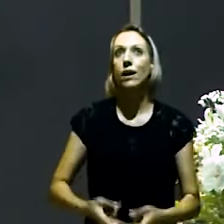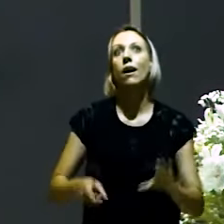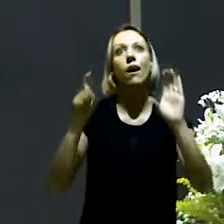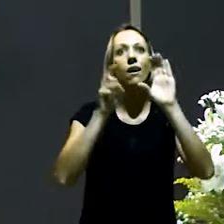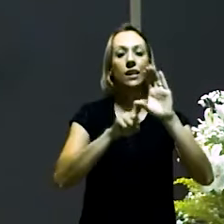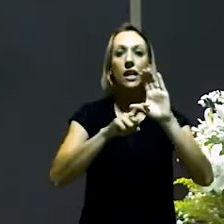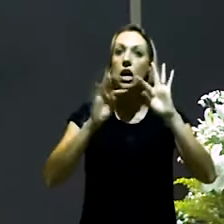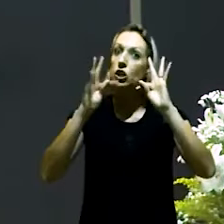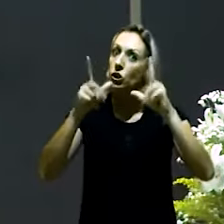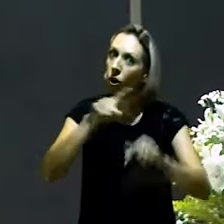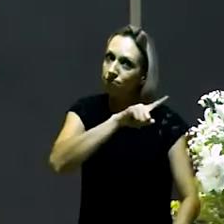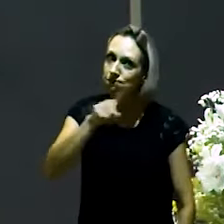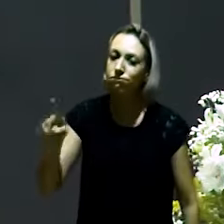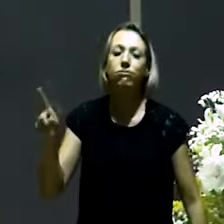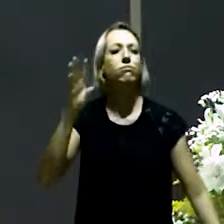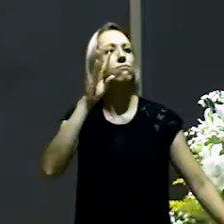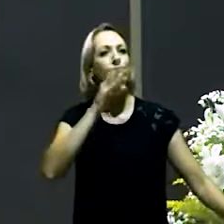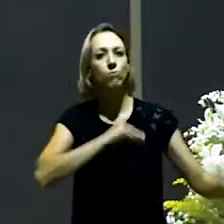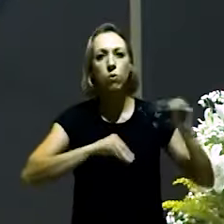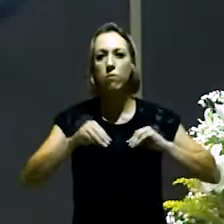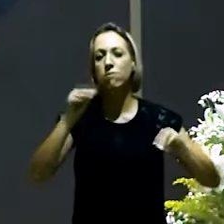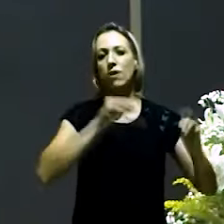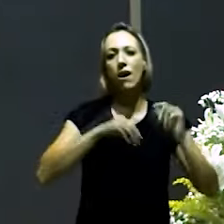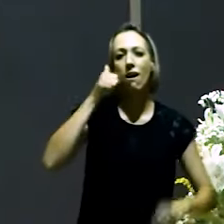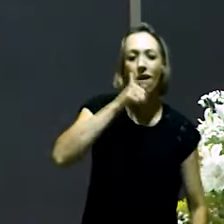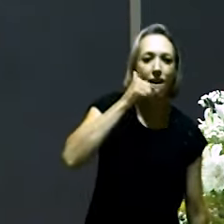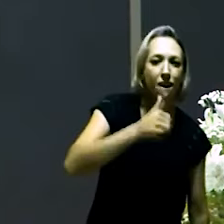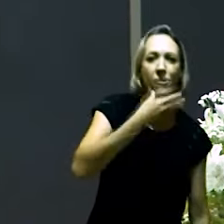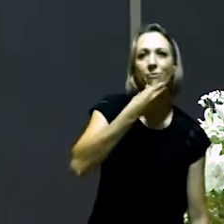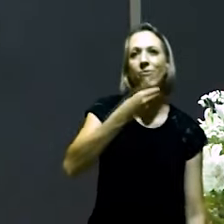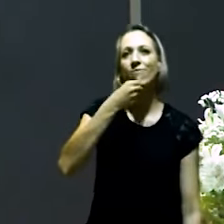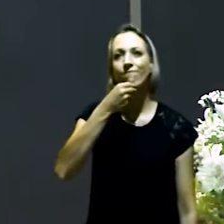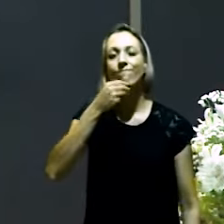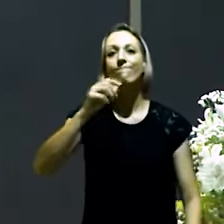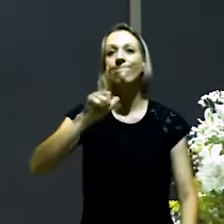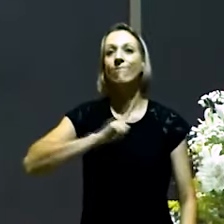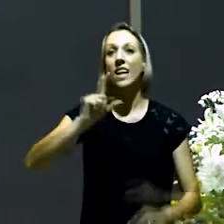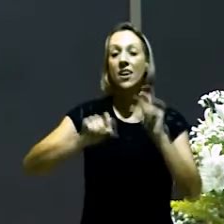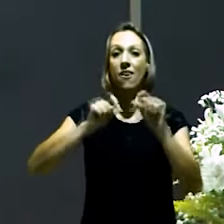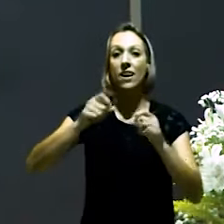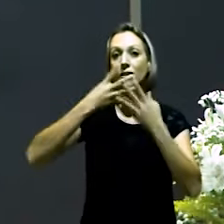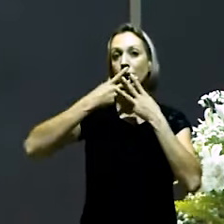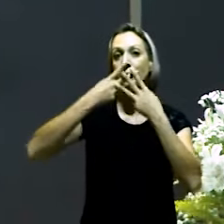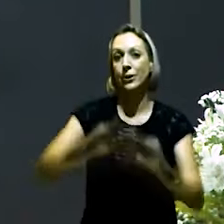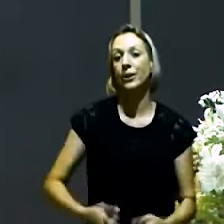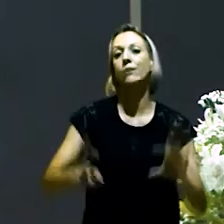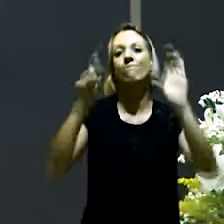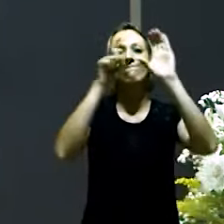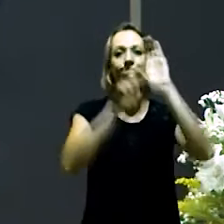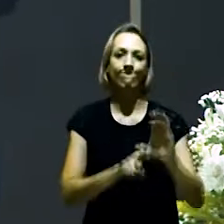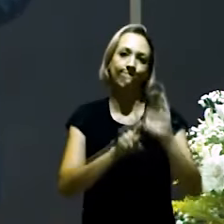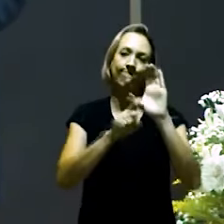Todo homem, toda mulher, todo ser humano tem uma confissão, um documento de confissão de dívida assinado diante de